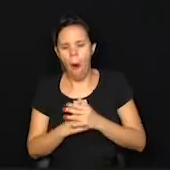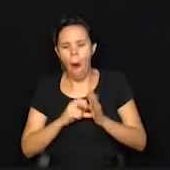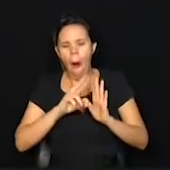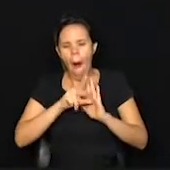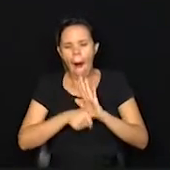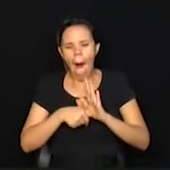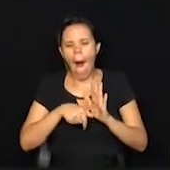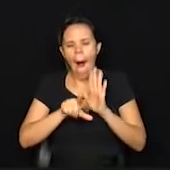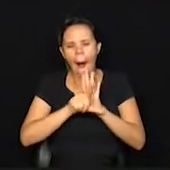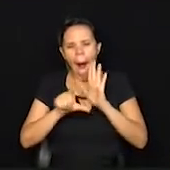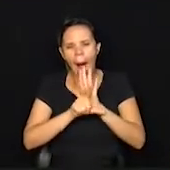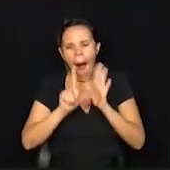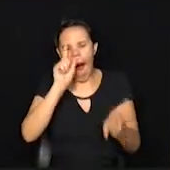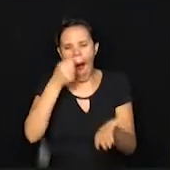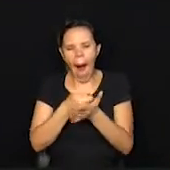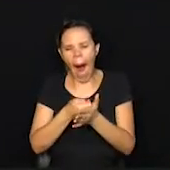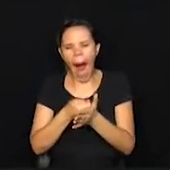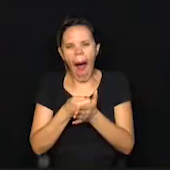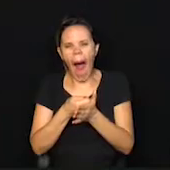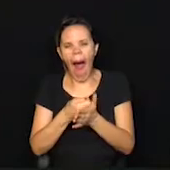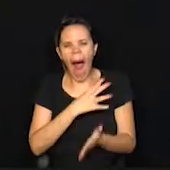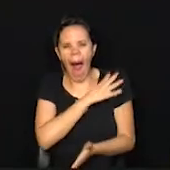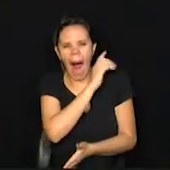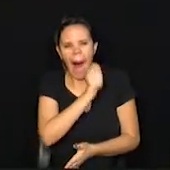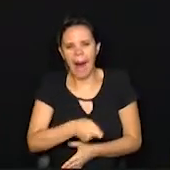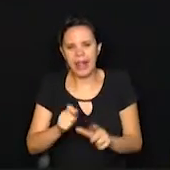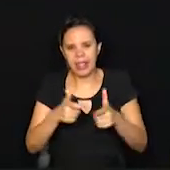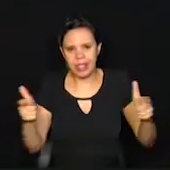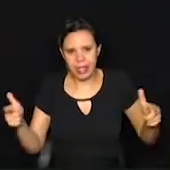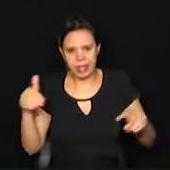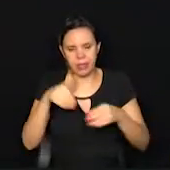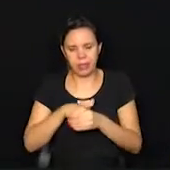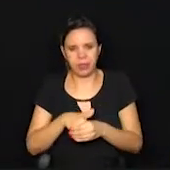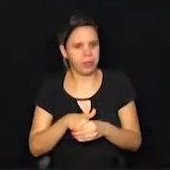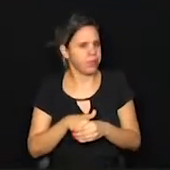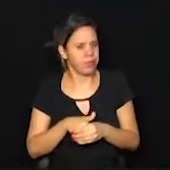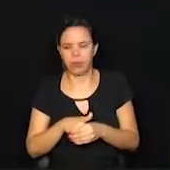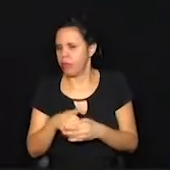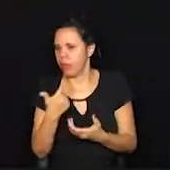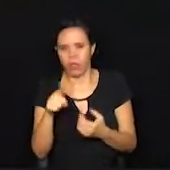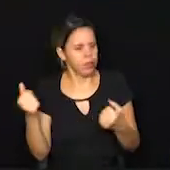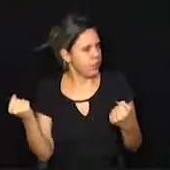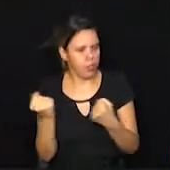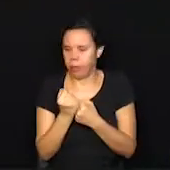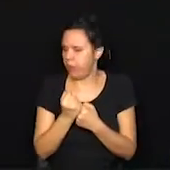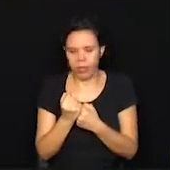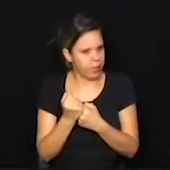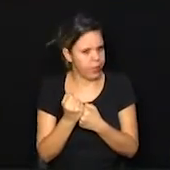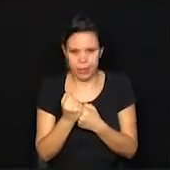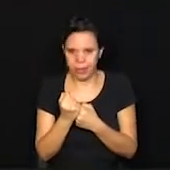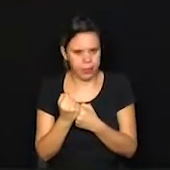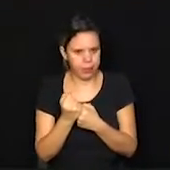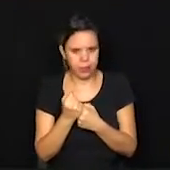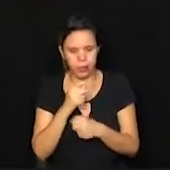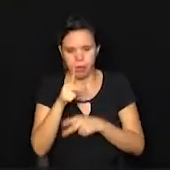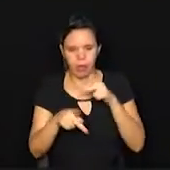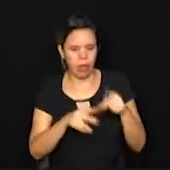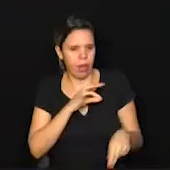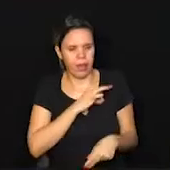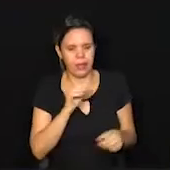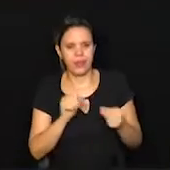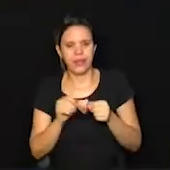série de leis que garantem que a ditadura vai ter maioria de votos no Parlamento vocês não tinha pô aí essa coisa que os militares